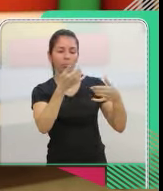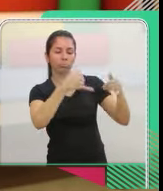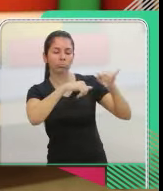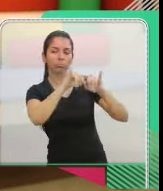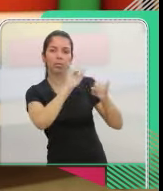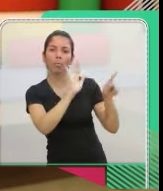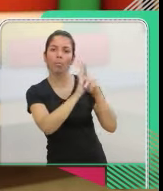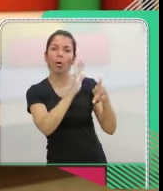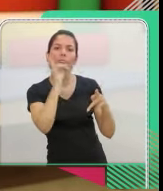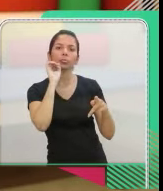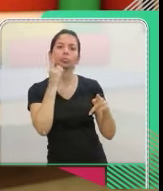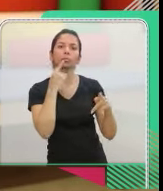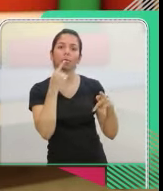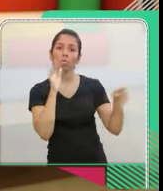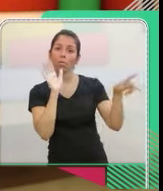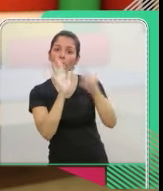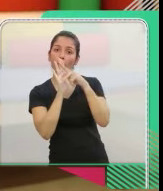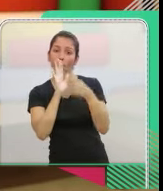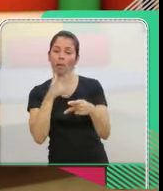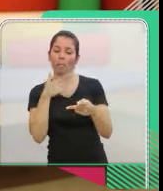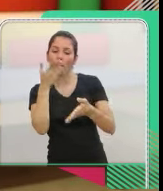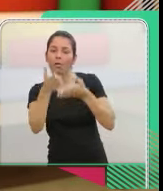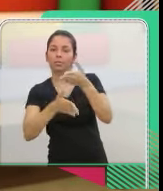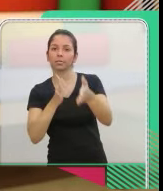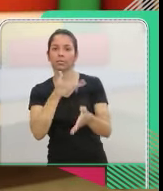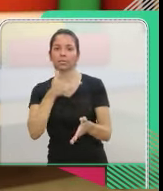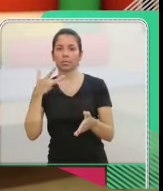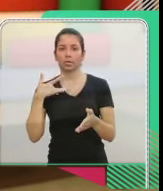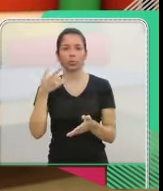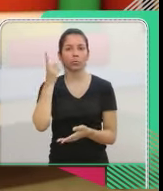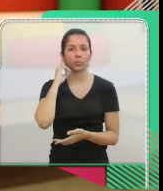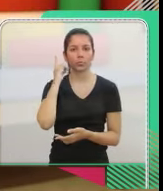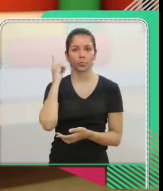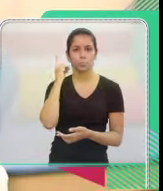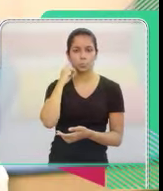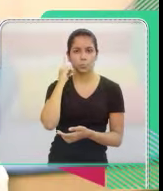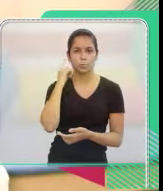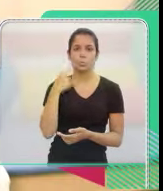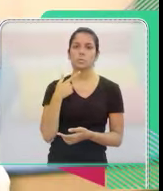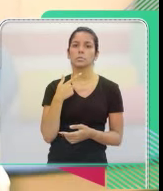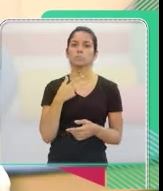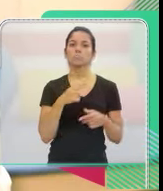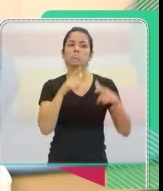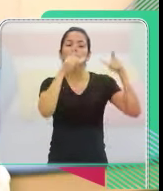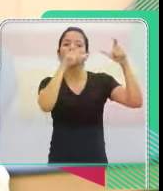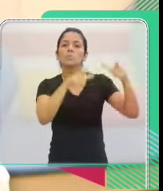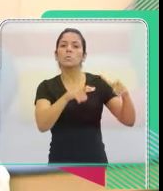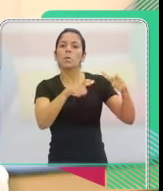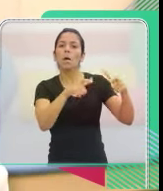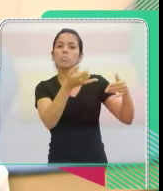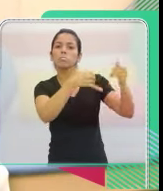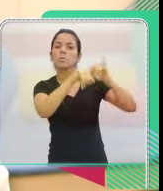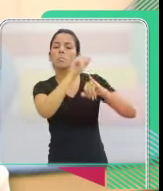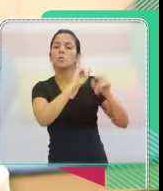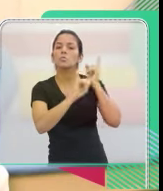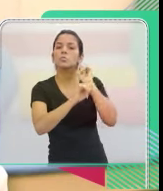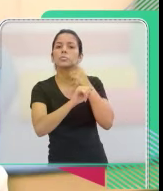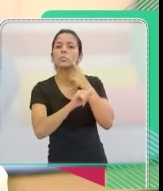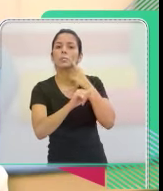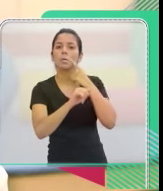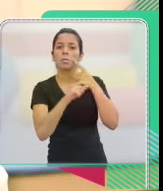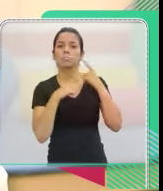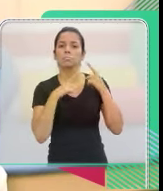Ambulatório de Surdez, que pertence ao Programa de Atenção à Saúde Auditiva. O Ambulatório de Surdez, ele